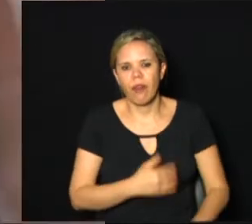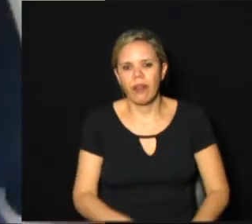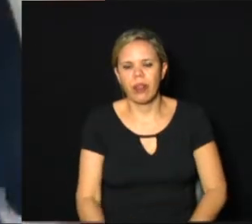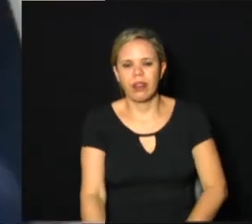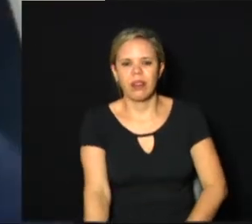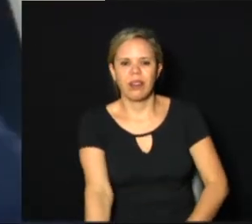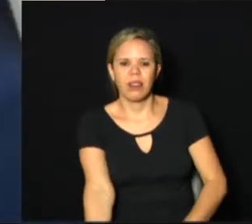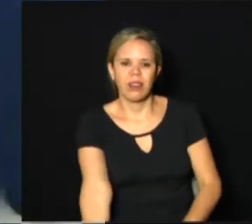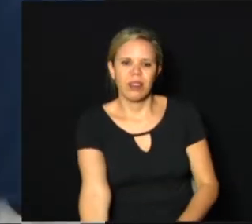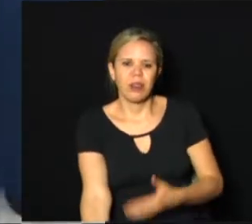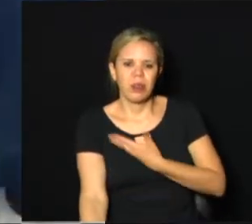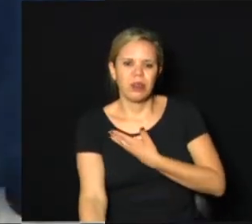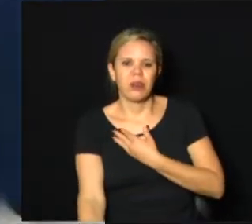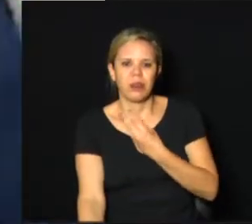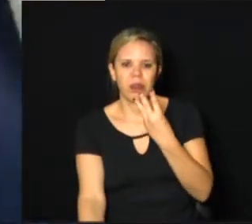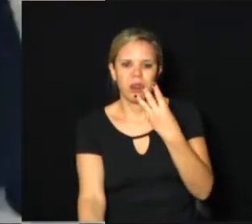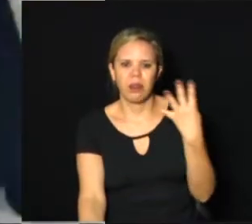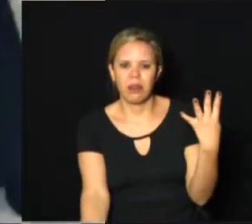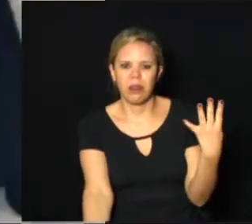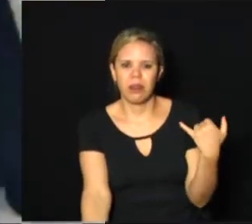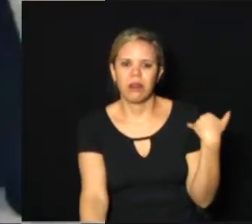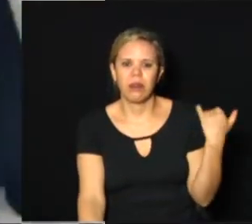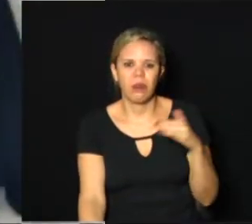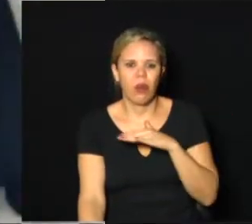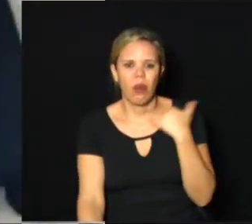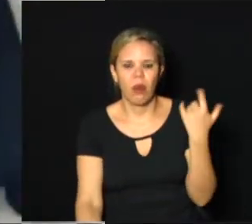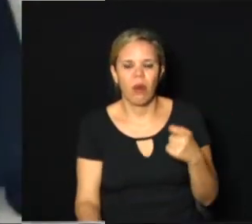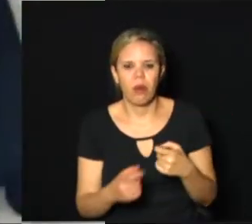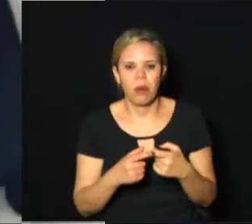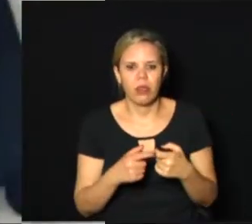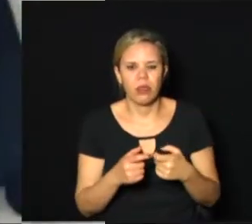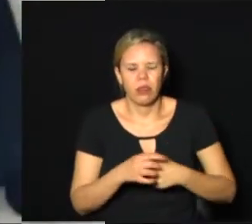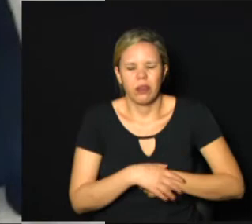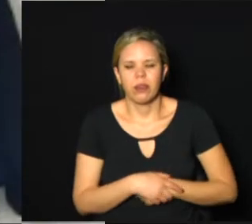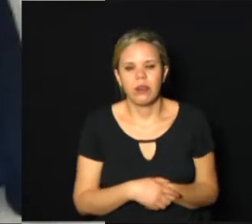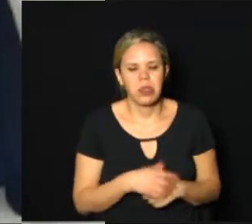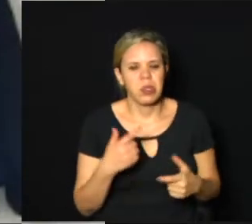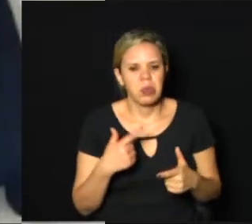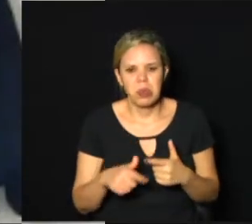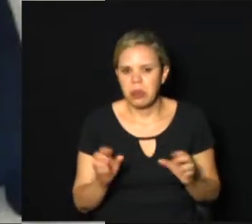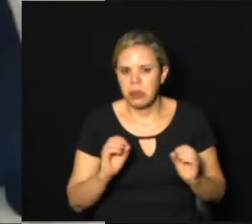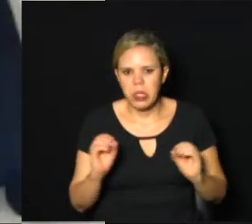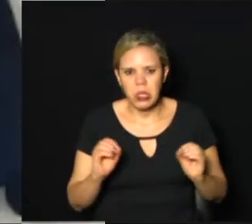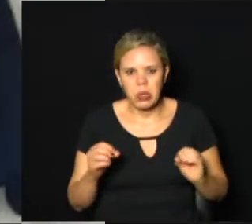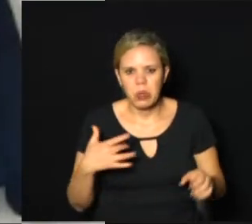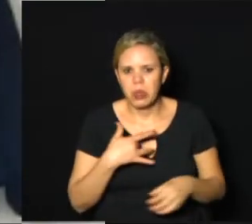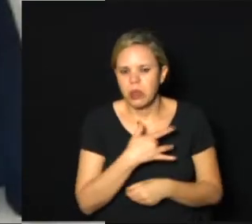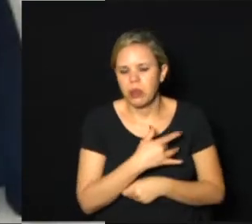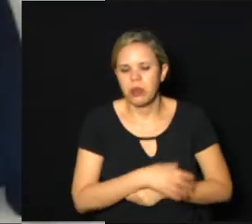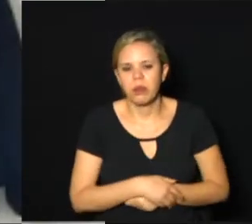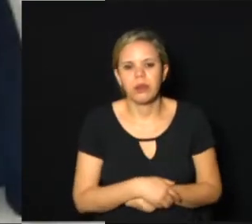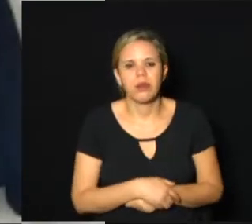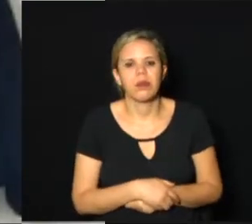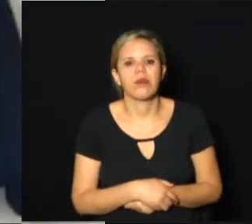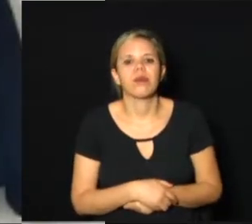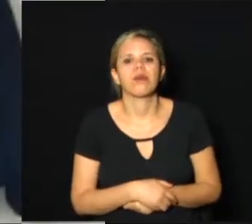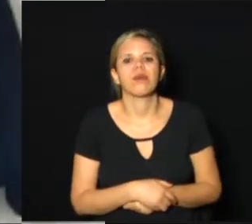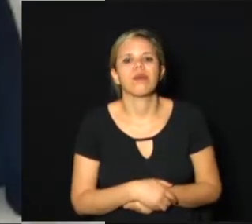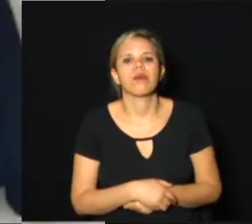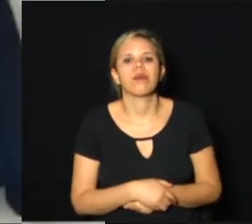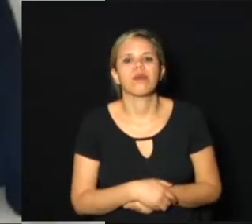tenho um amigo meu de 34 anos que faleceu, médico. Não tinha problema de saúde nenhum.